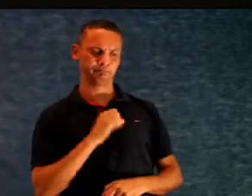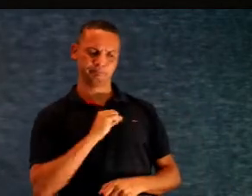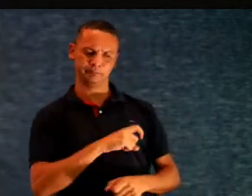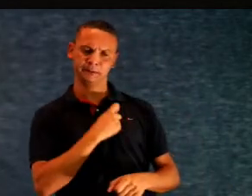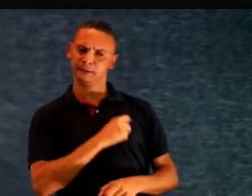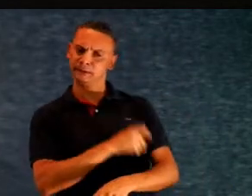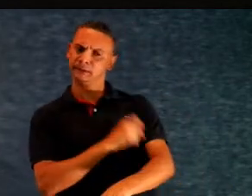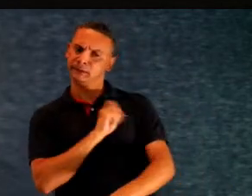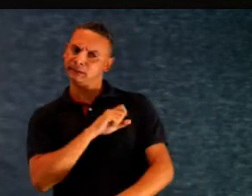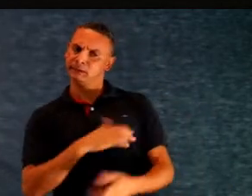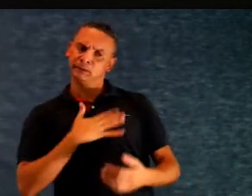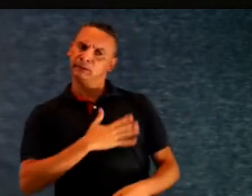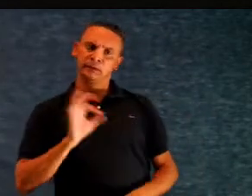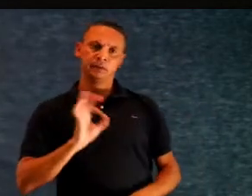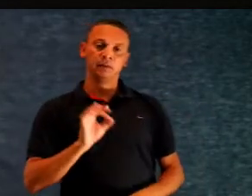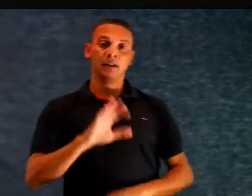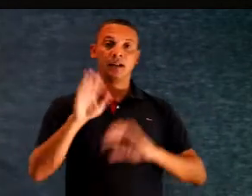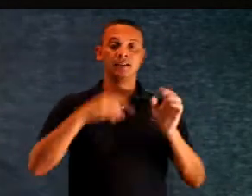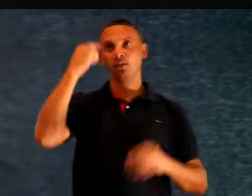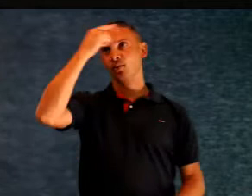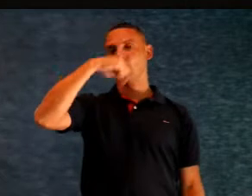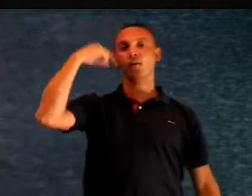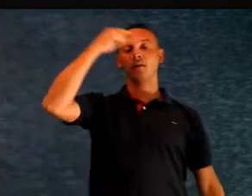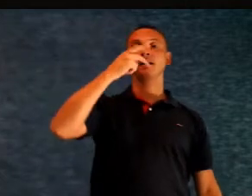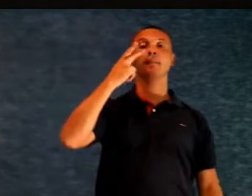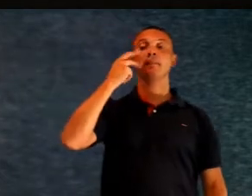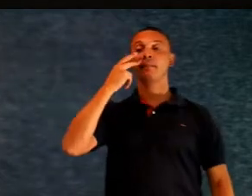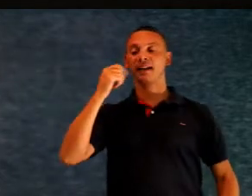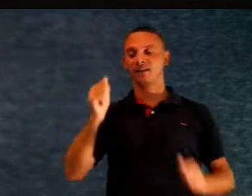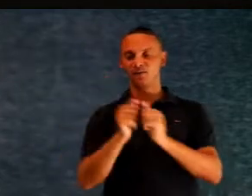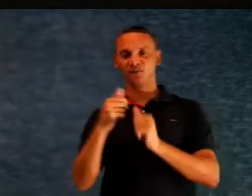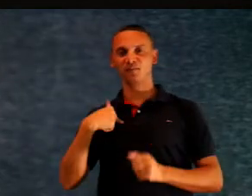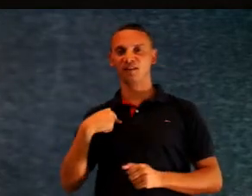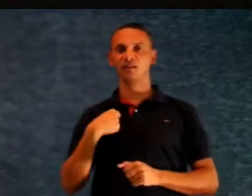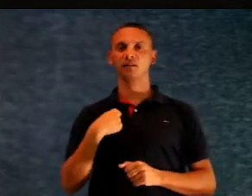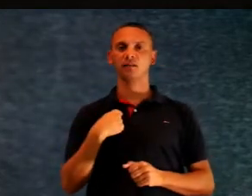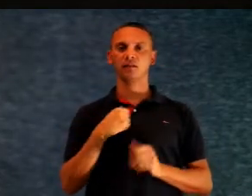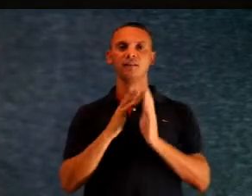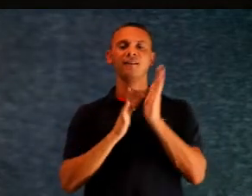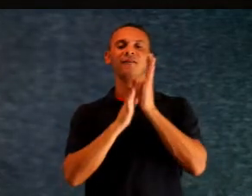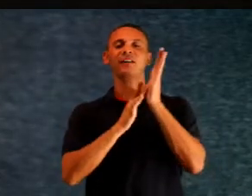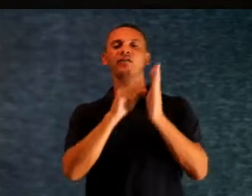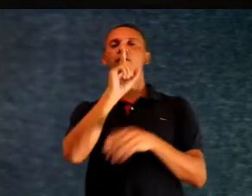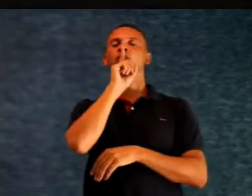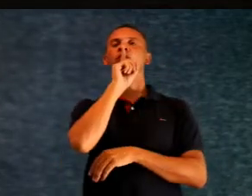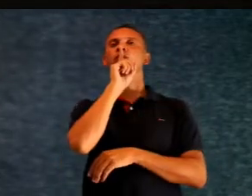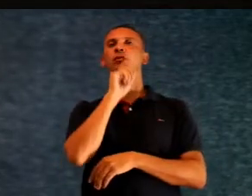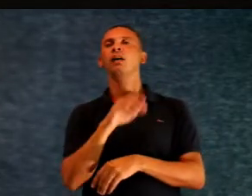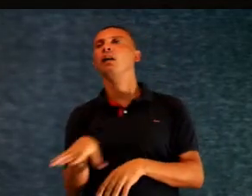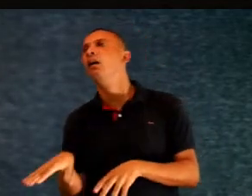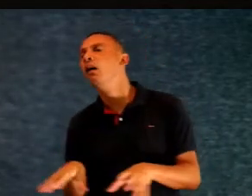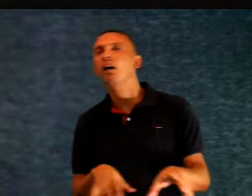tornava tão convincente que eu terminava em pranto, implorando-lhe que voltasse à normalidade. Outros jogos